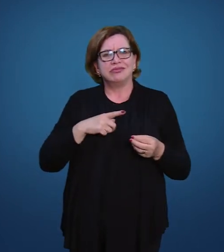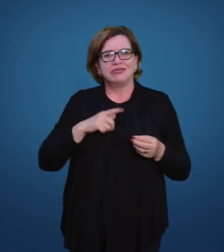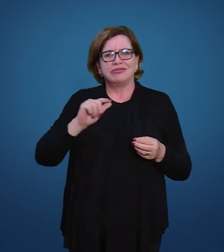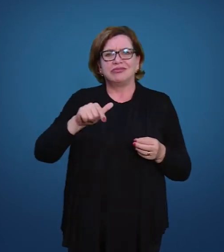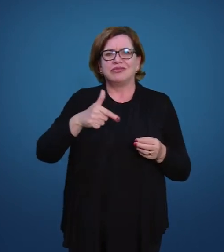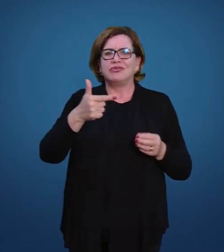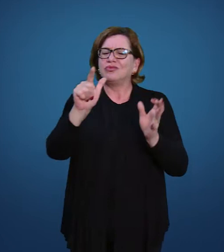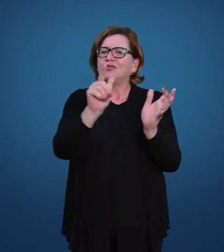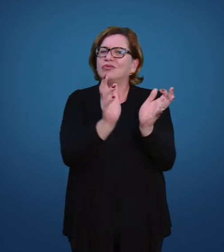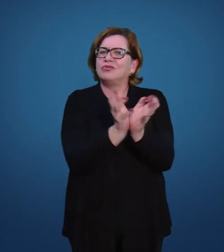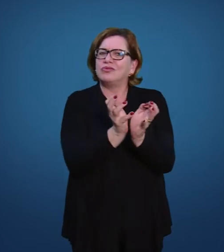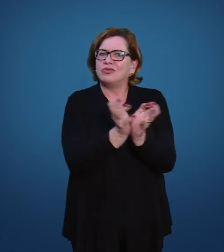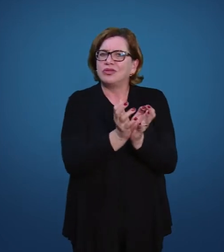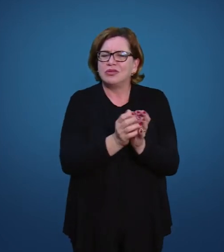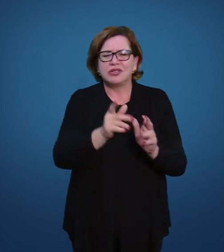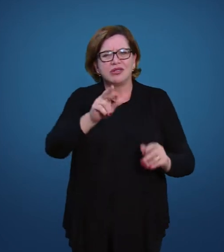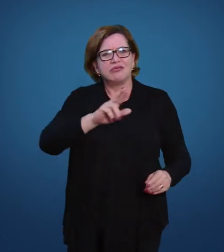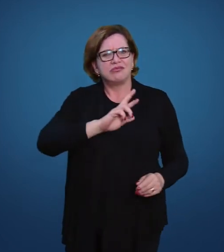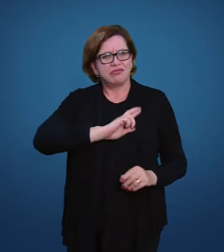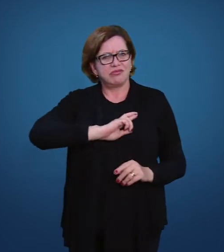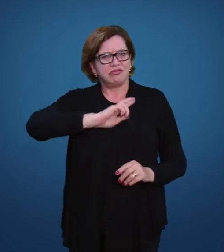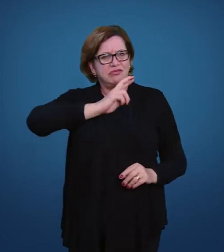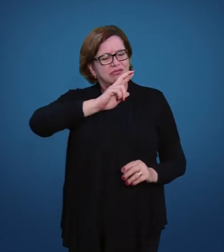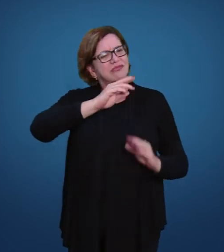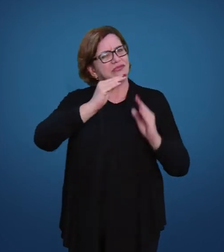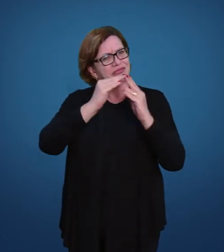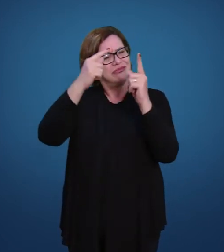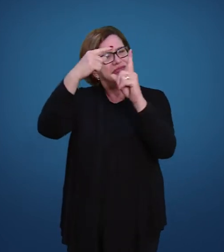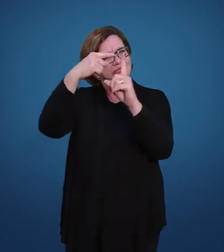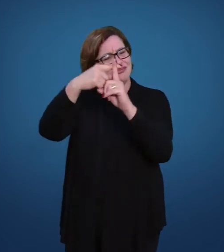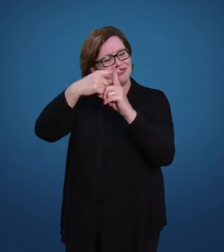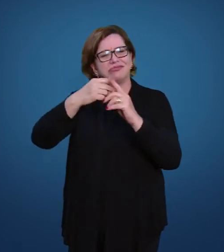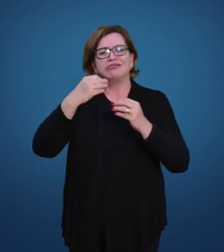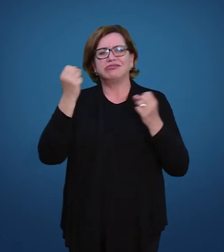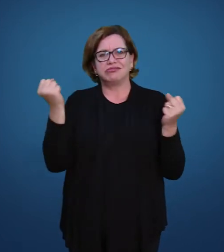outros tipos de grupos, como os grupos religiosos, né? As religiões também